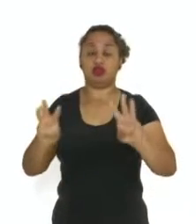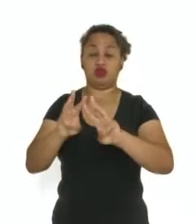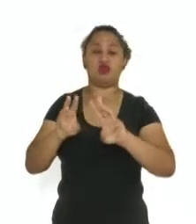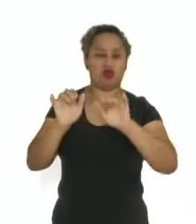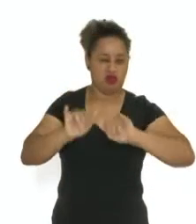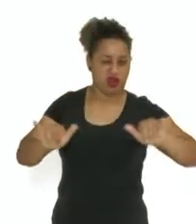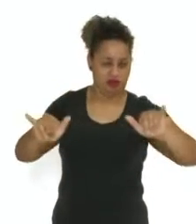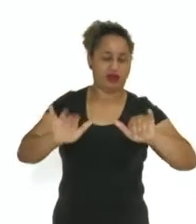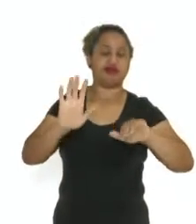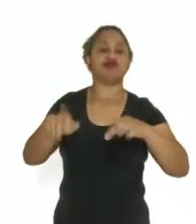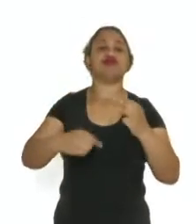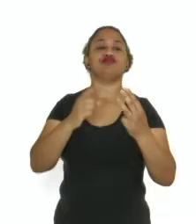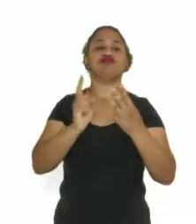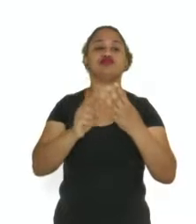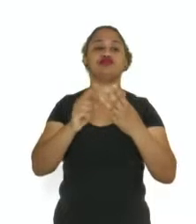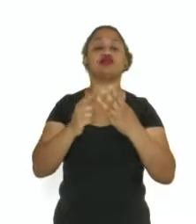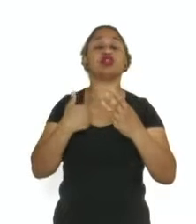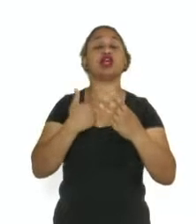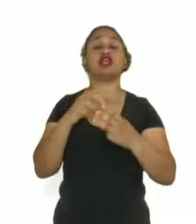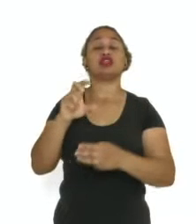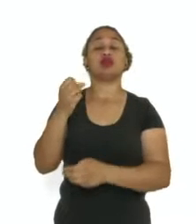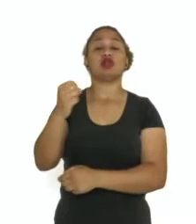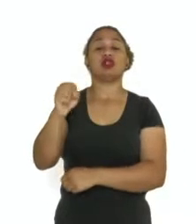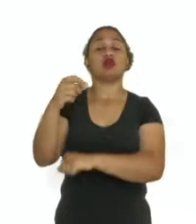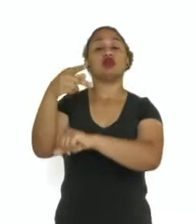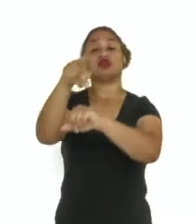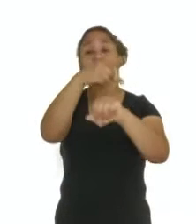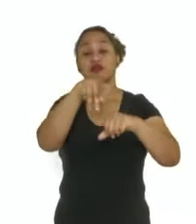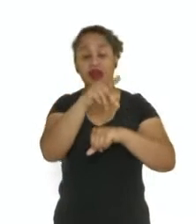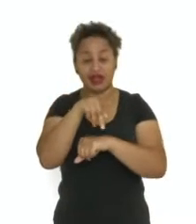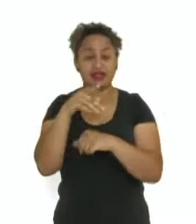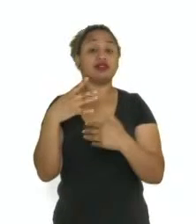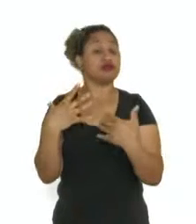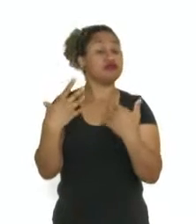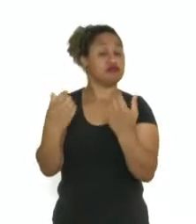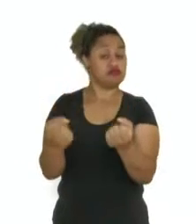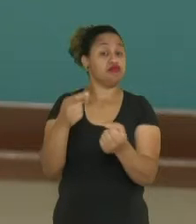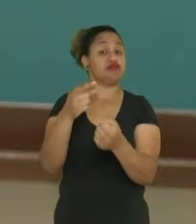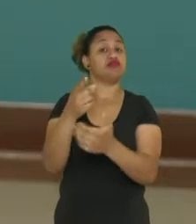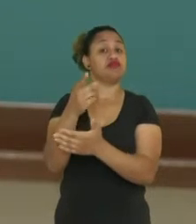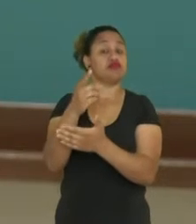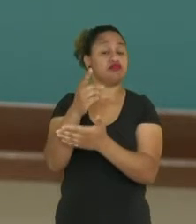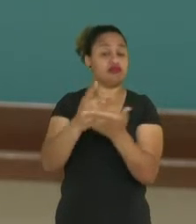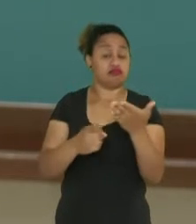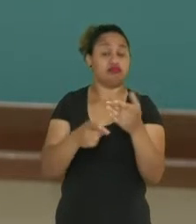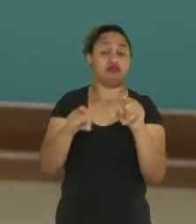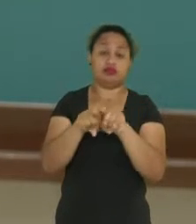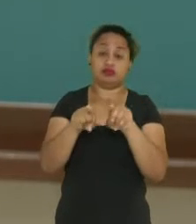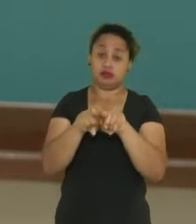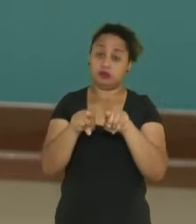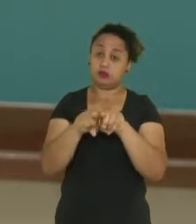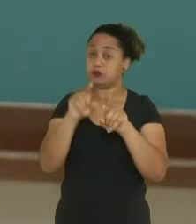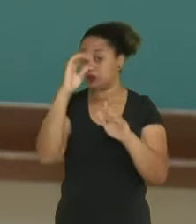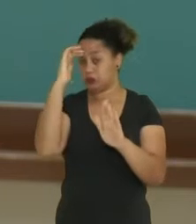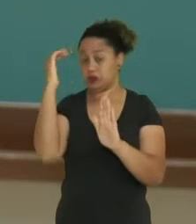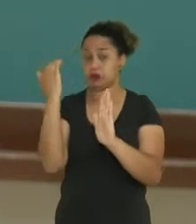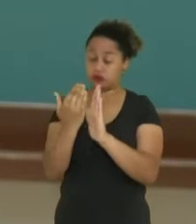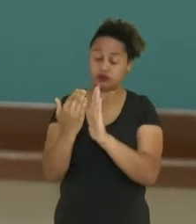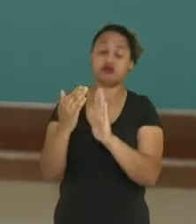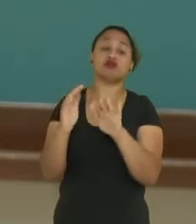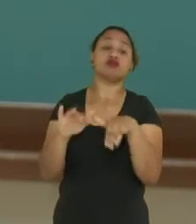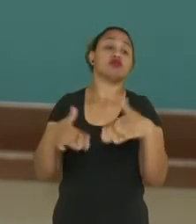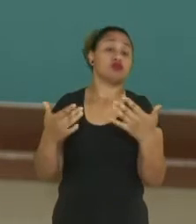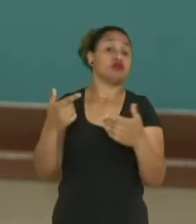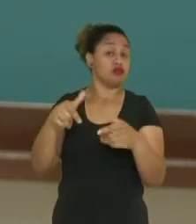e adotada por 58 Estados-membros, entre eles o Brasil. Vejamos, a questão da data aqui